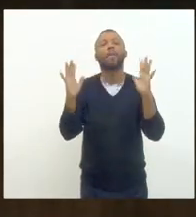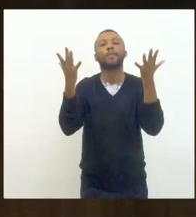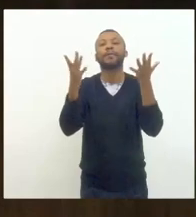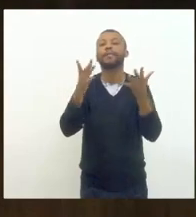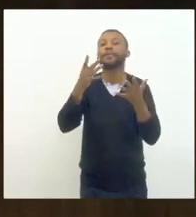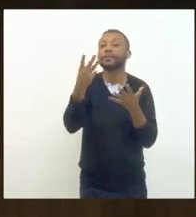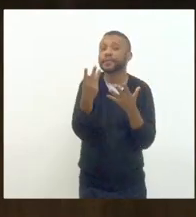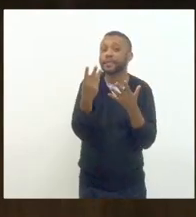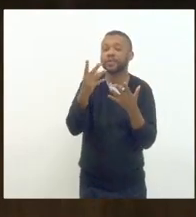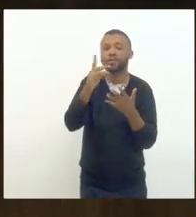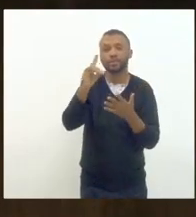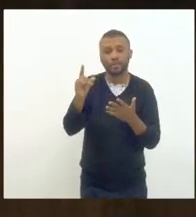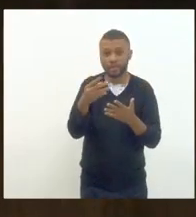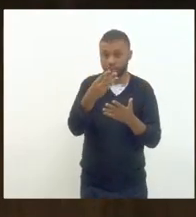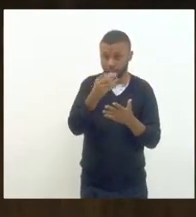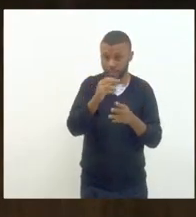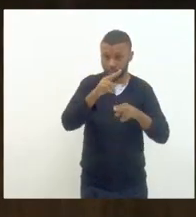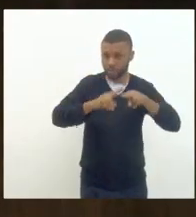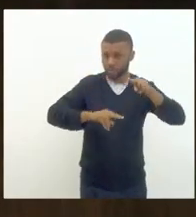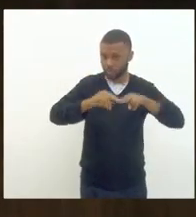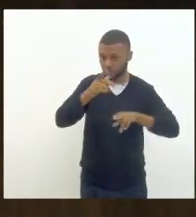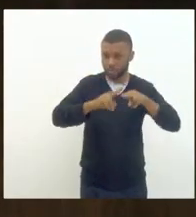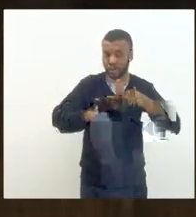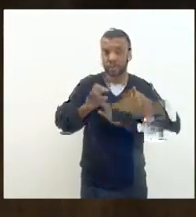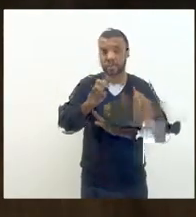junho, hoje, através da lei